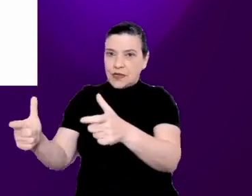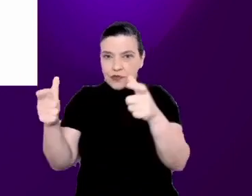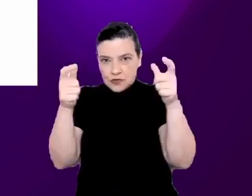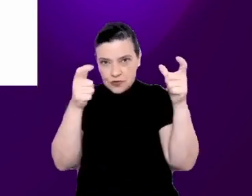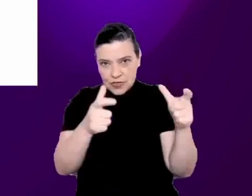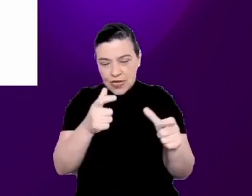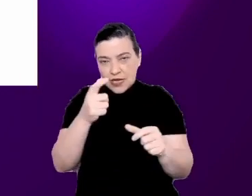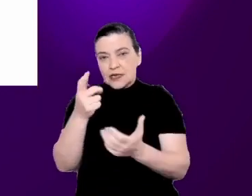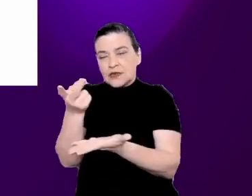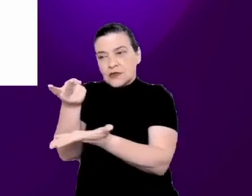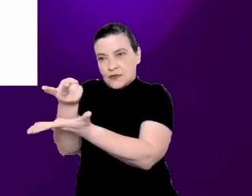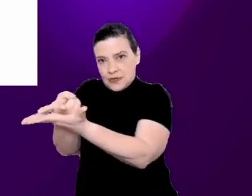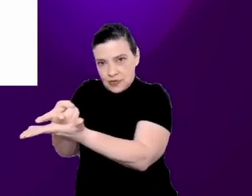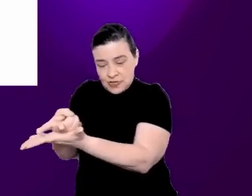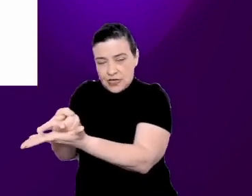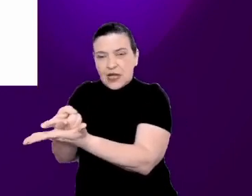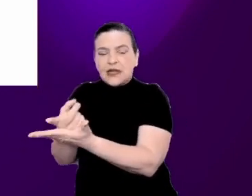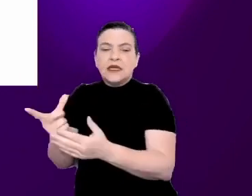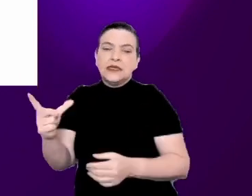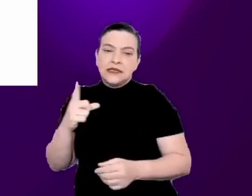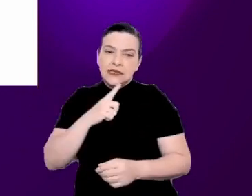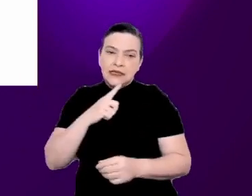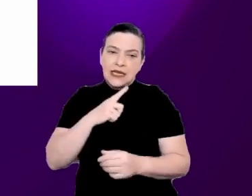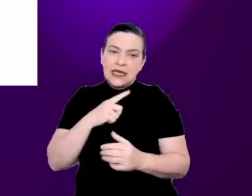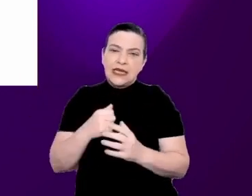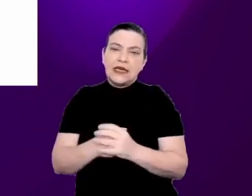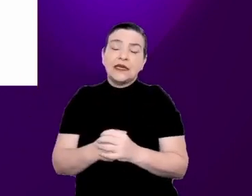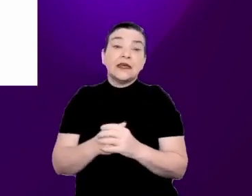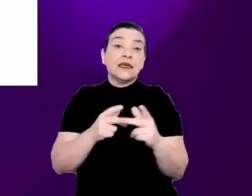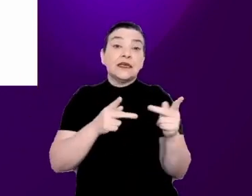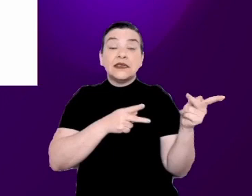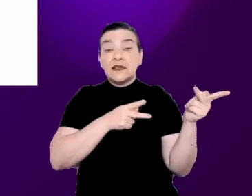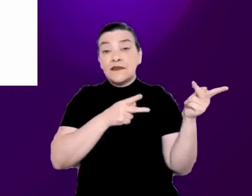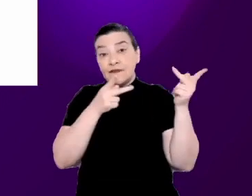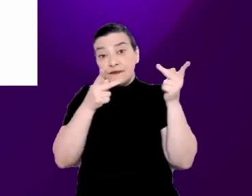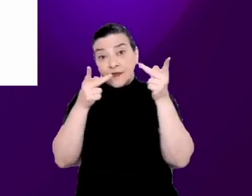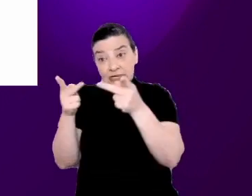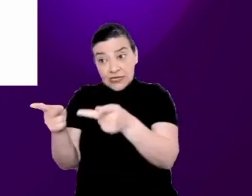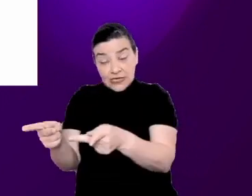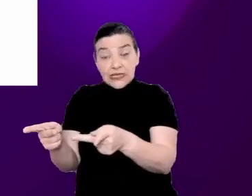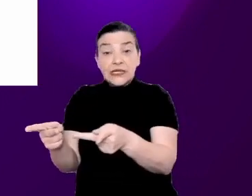internação. Então, a gente tem as visitas multi,